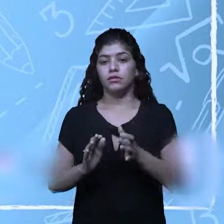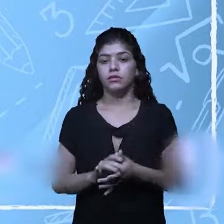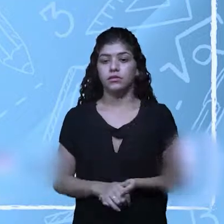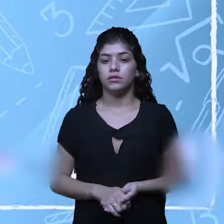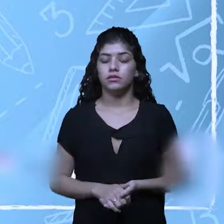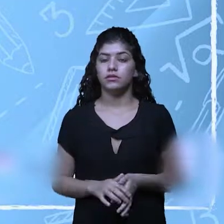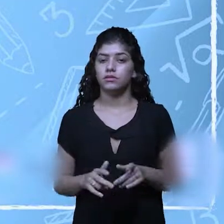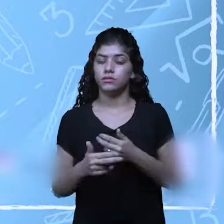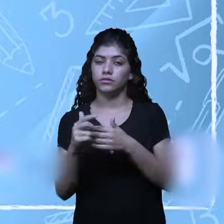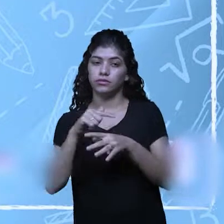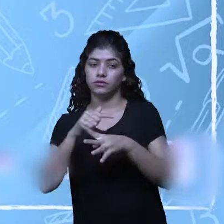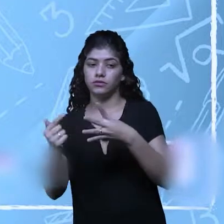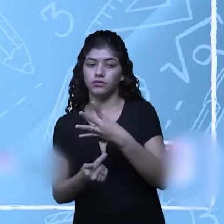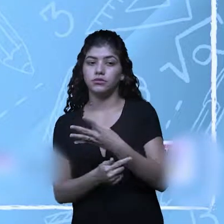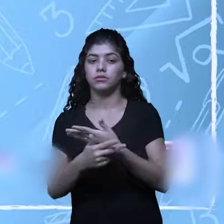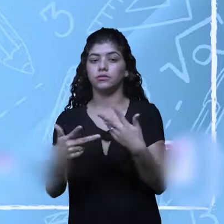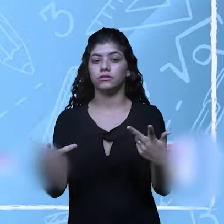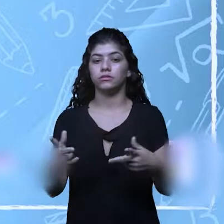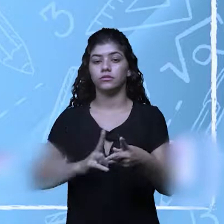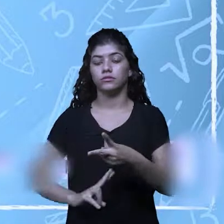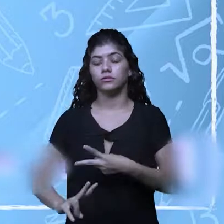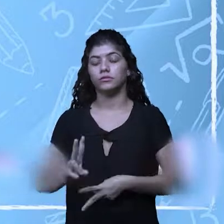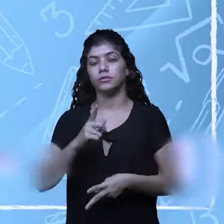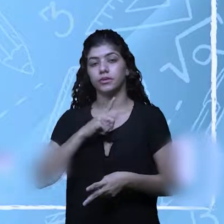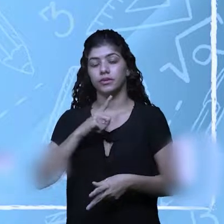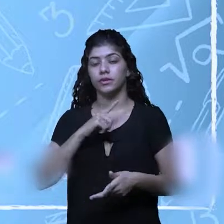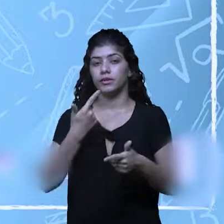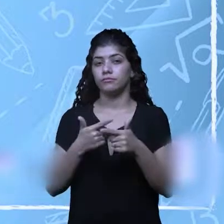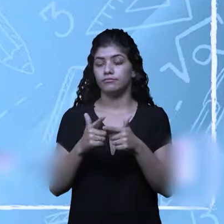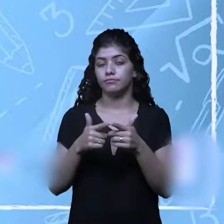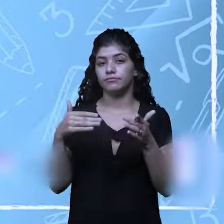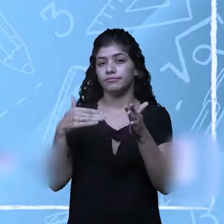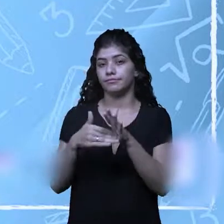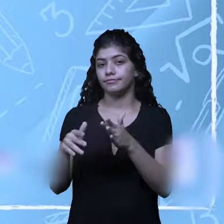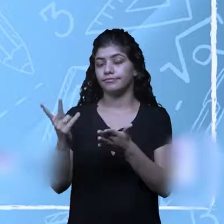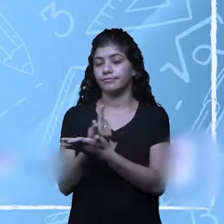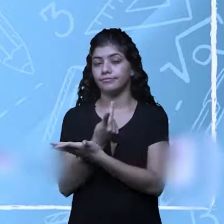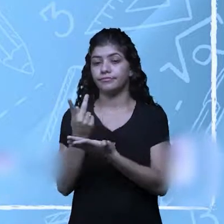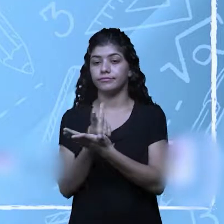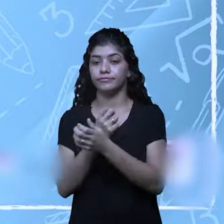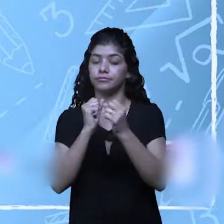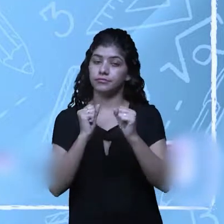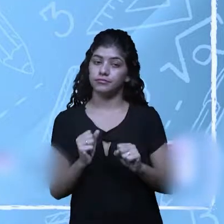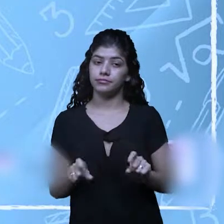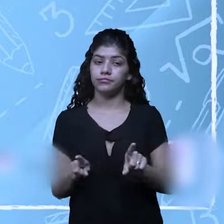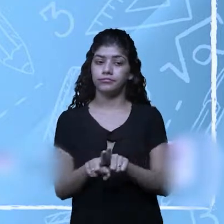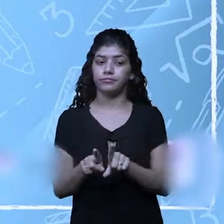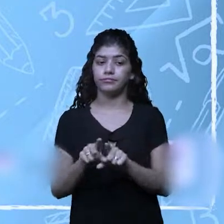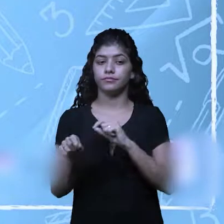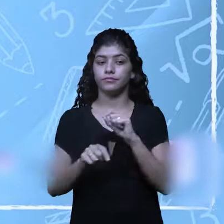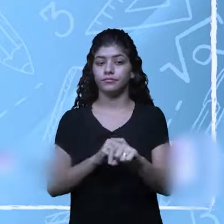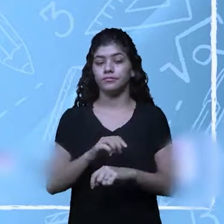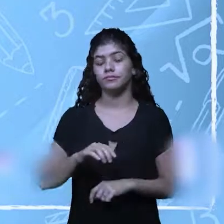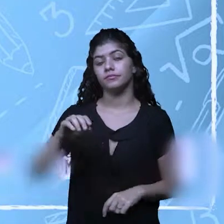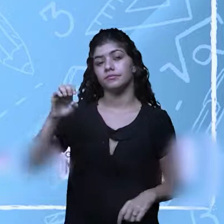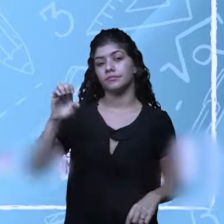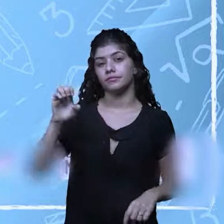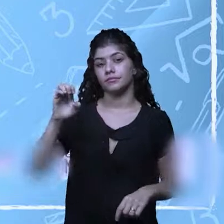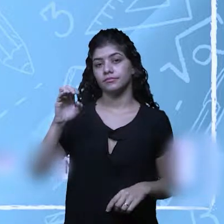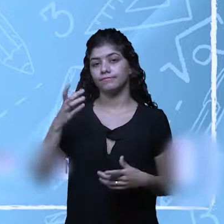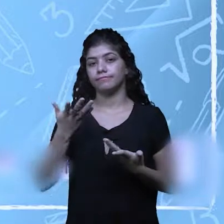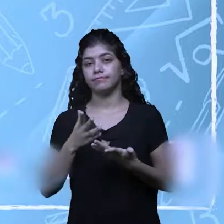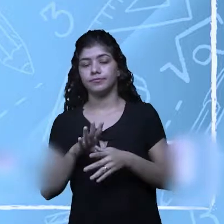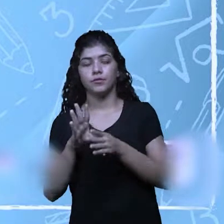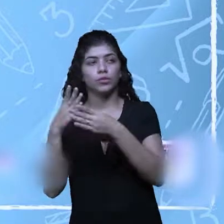medidas, estão quase sempre afetados por erros, que podemos chamar de equívoco, distração ou